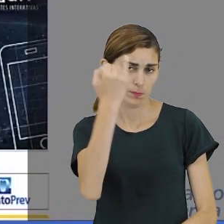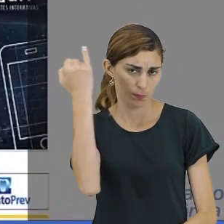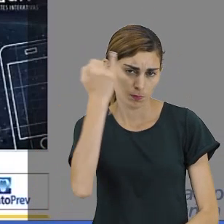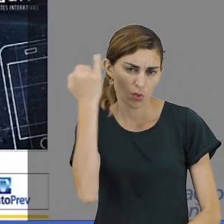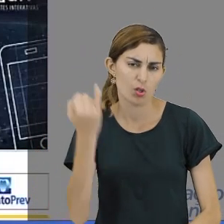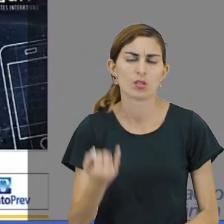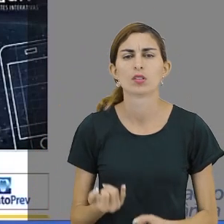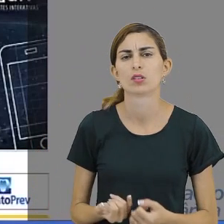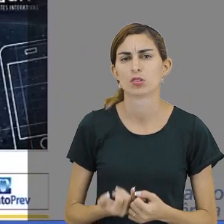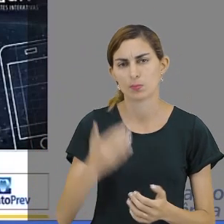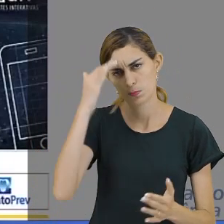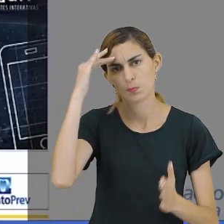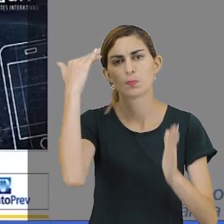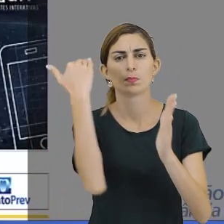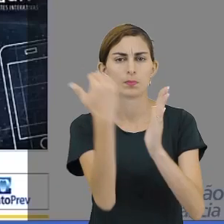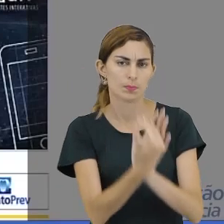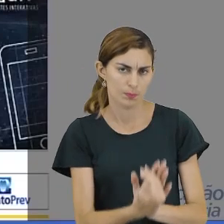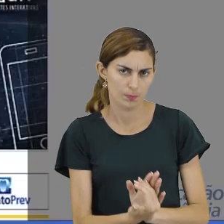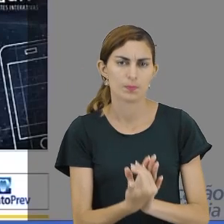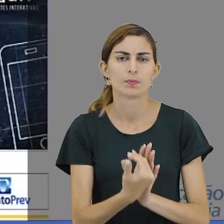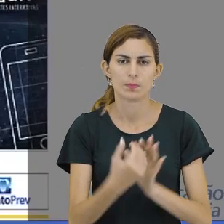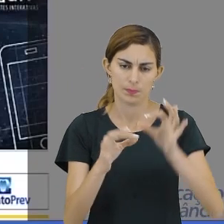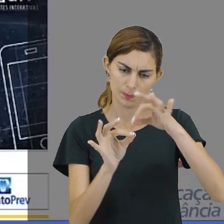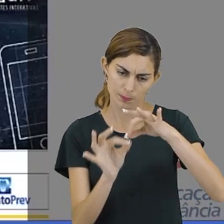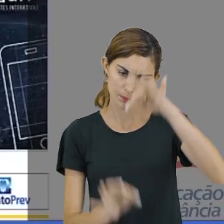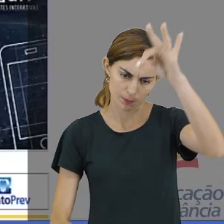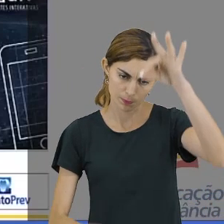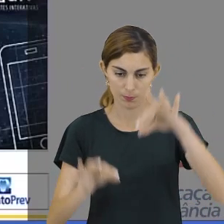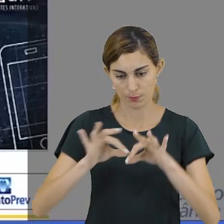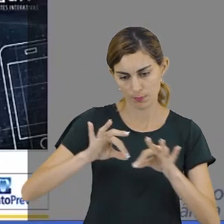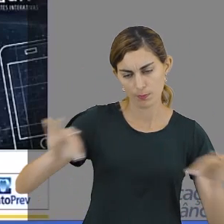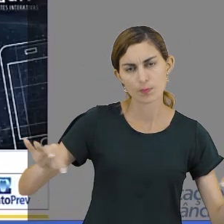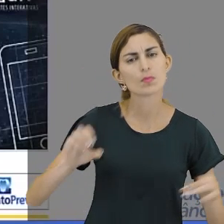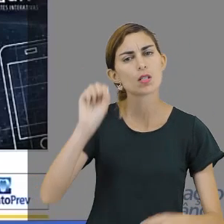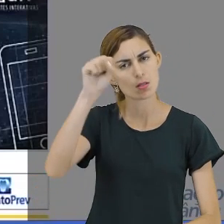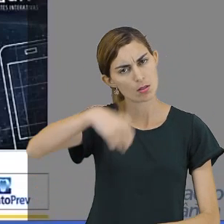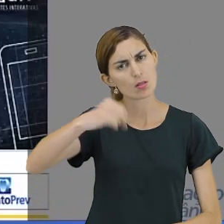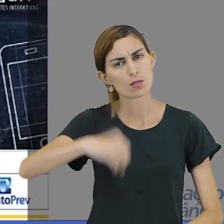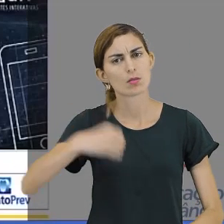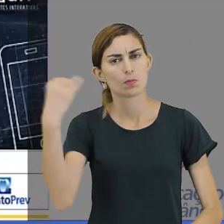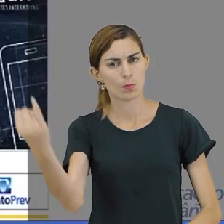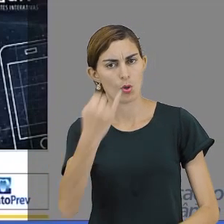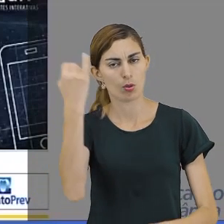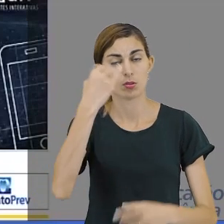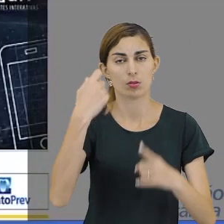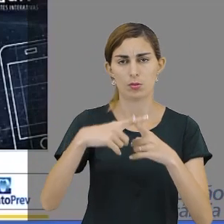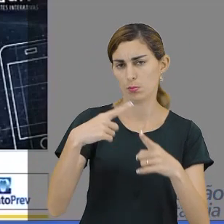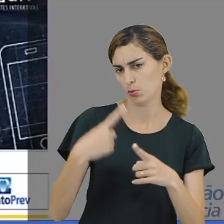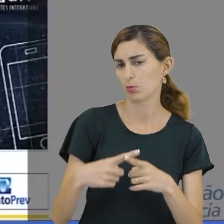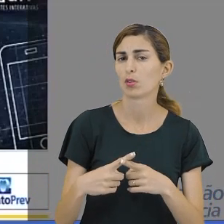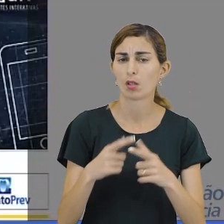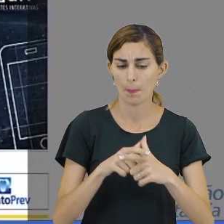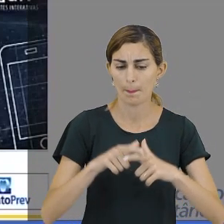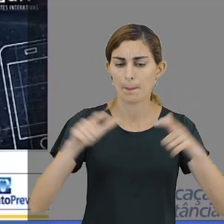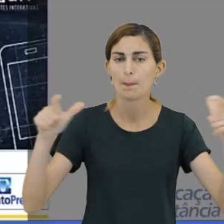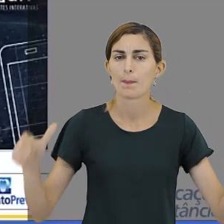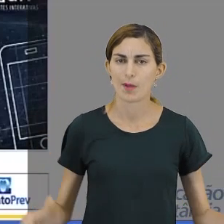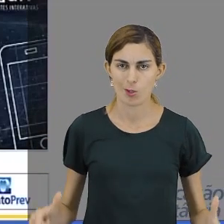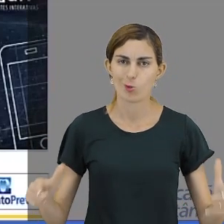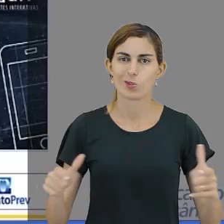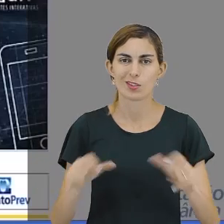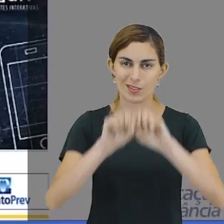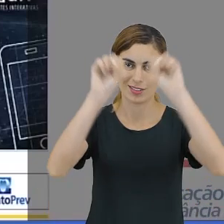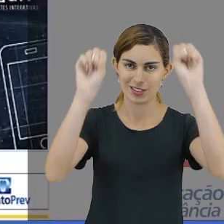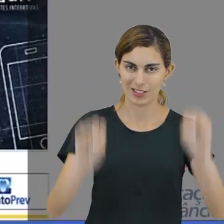você siga essas dimensões desses banners? Sim, é muito importante. Por quê? A grande maioria